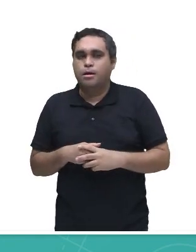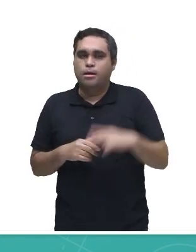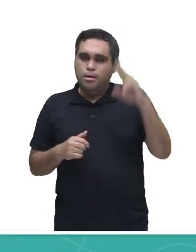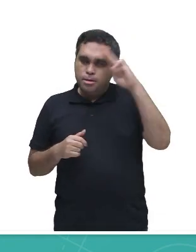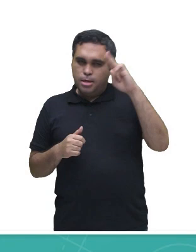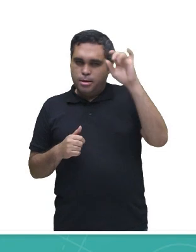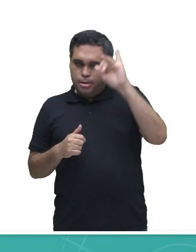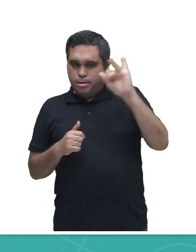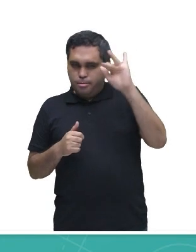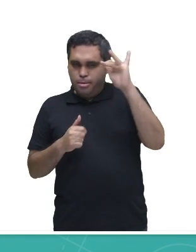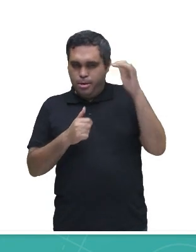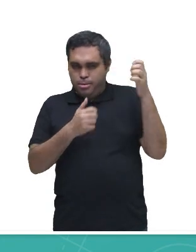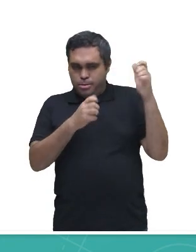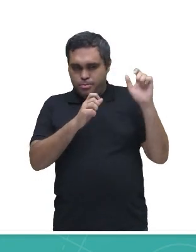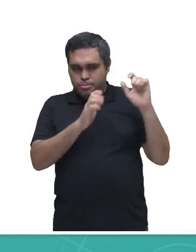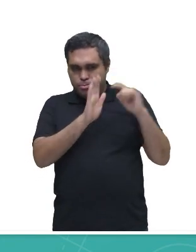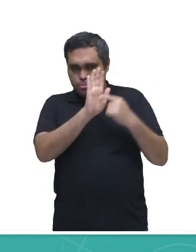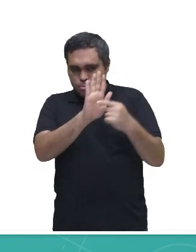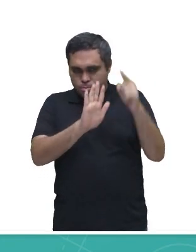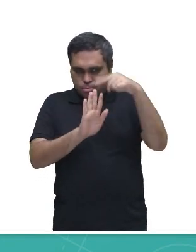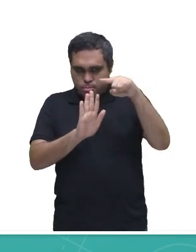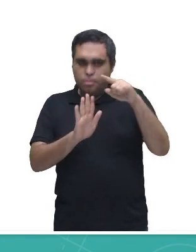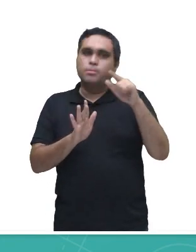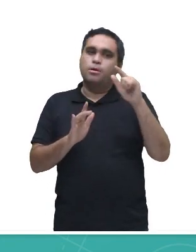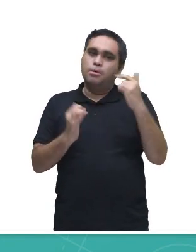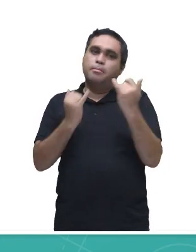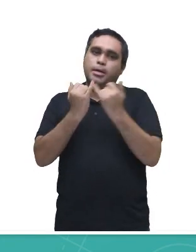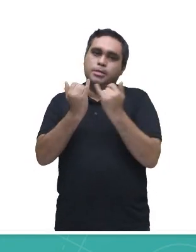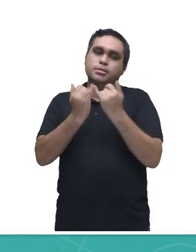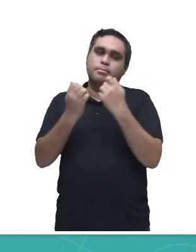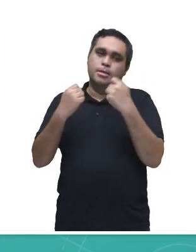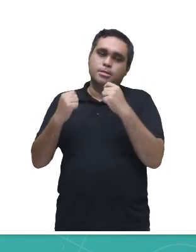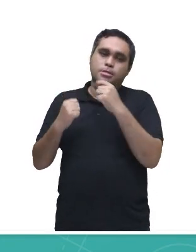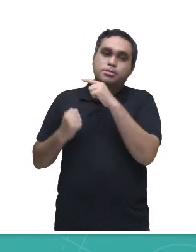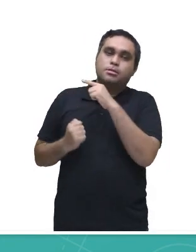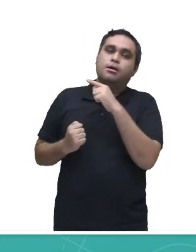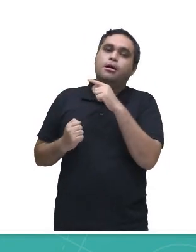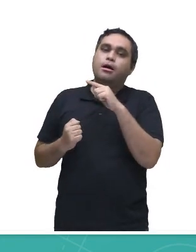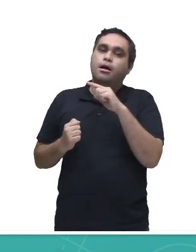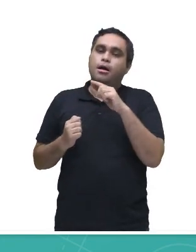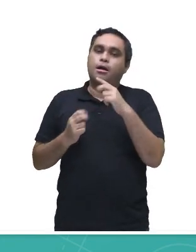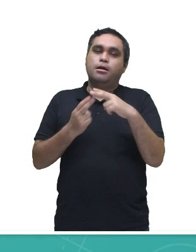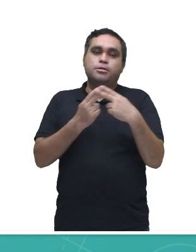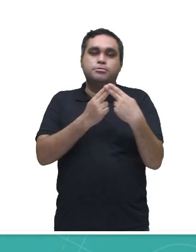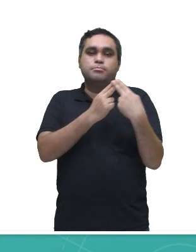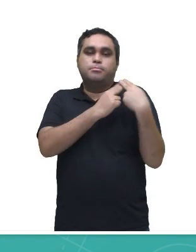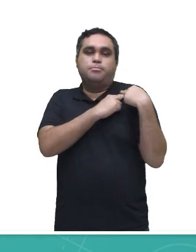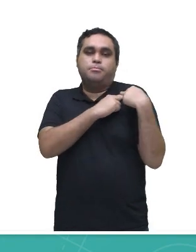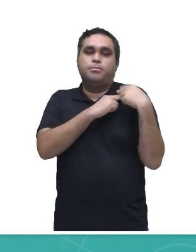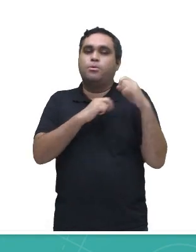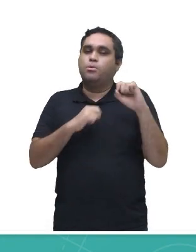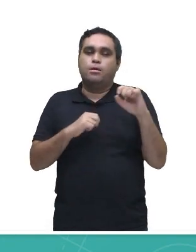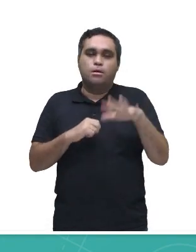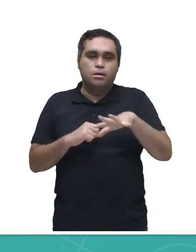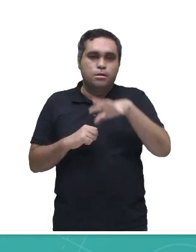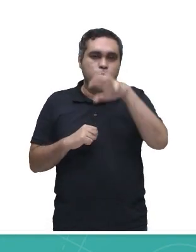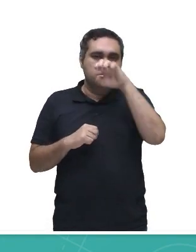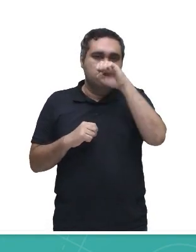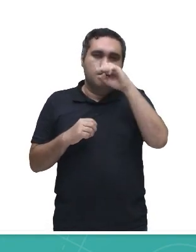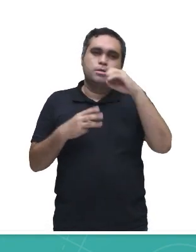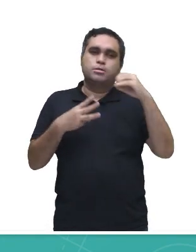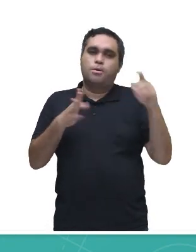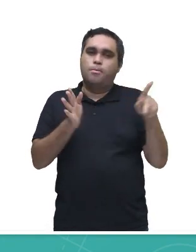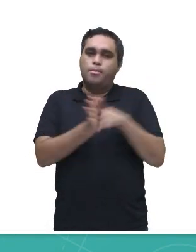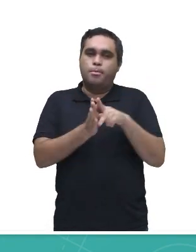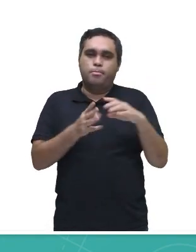como é o desenho da mitocôndria. E a função dela é respiração celular.